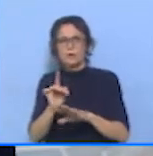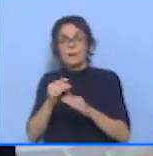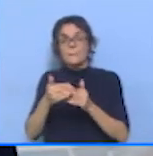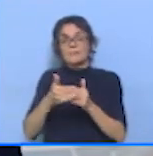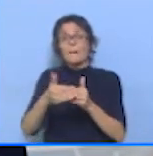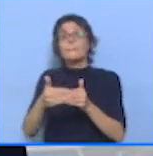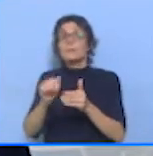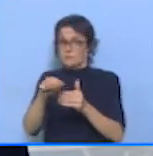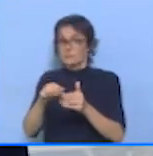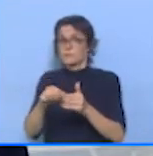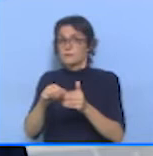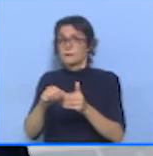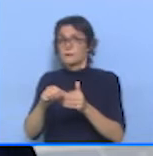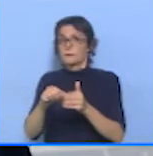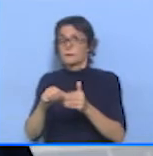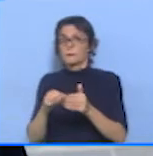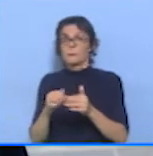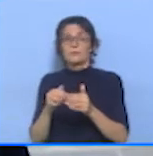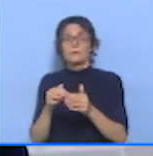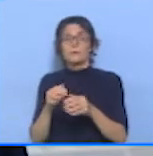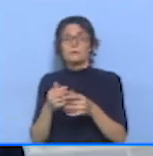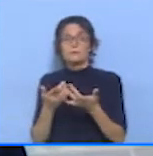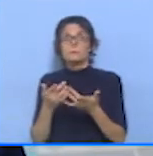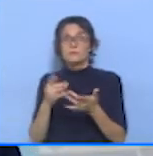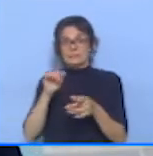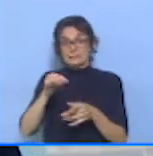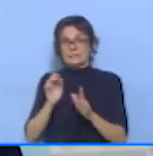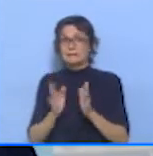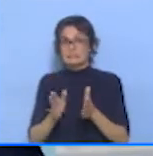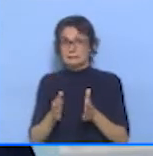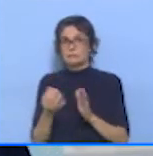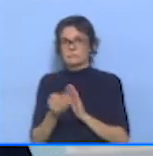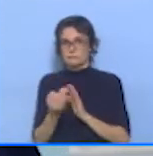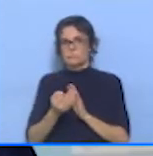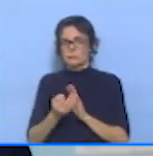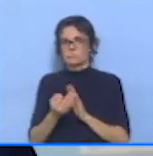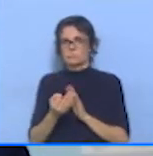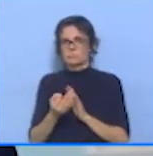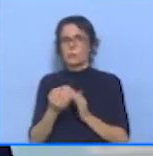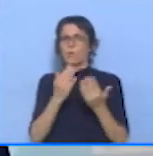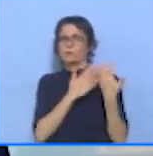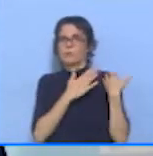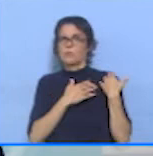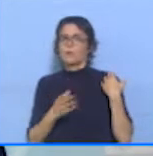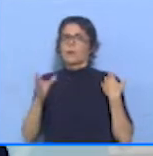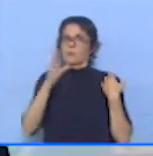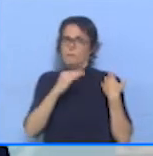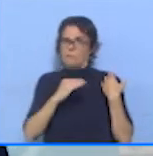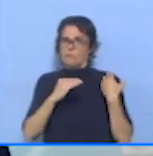curto prazo. E, portanto, nós precisamos realmente, com maior responsabilidade nos países